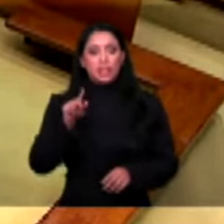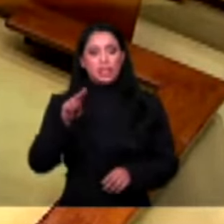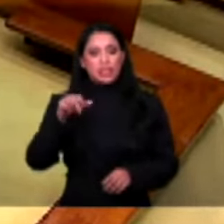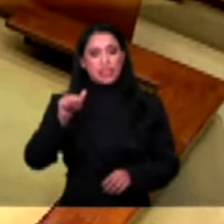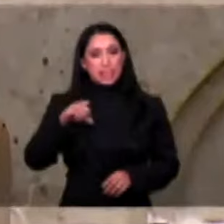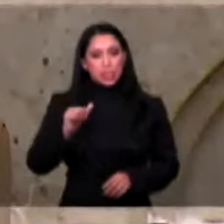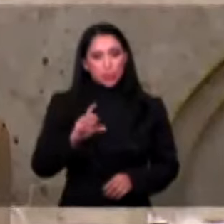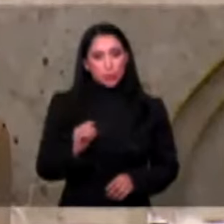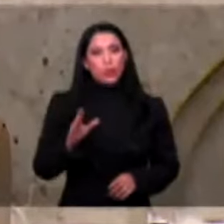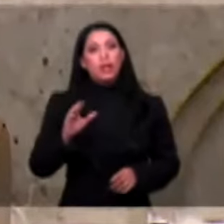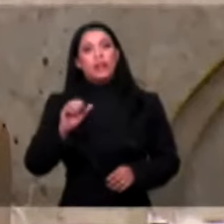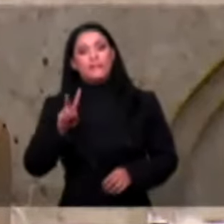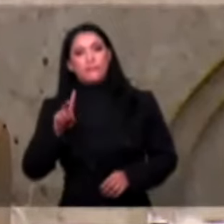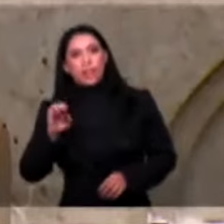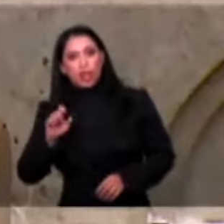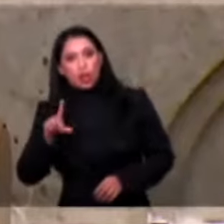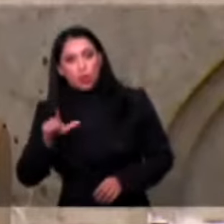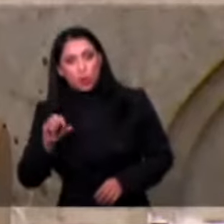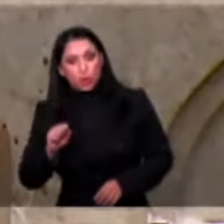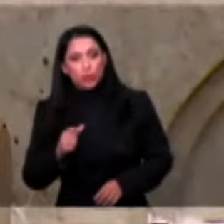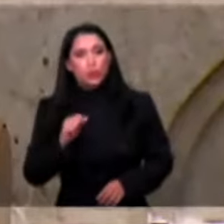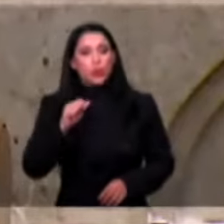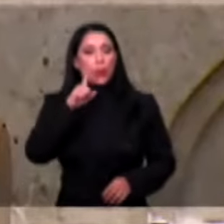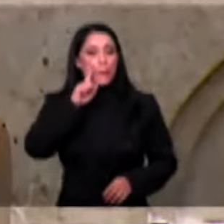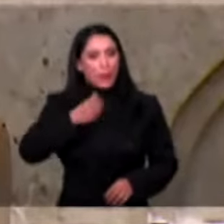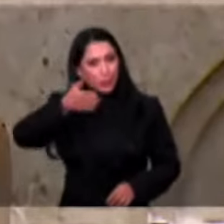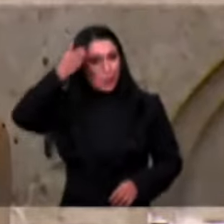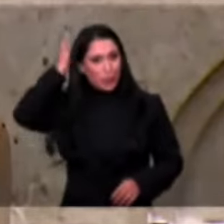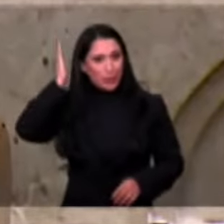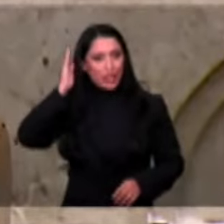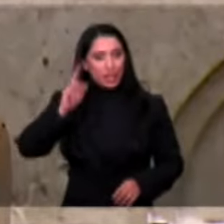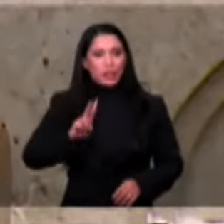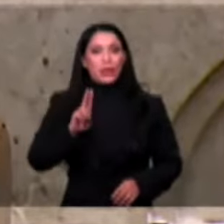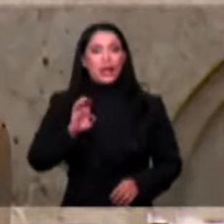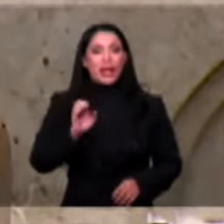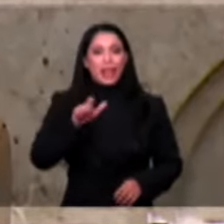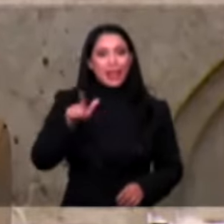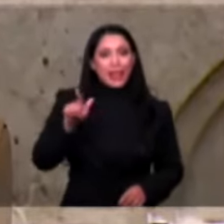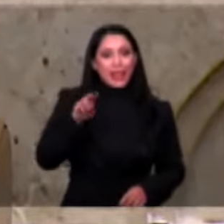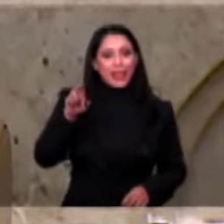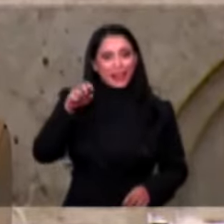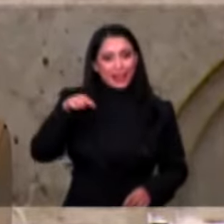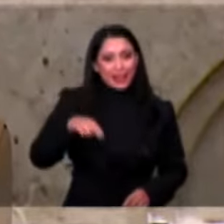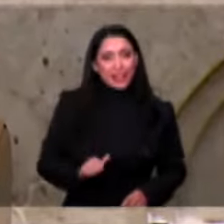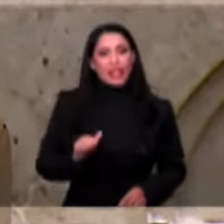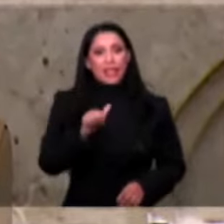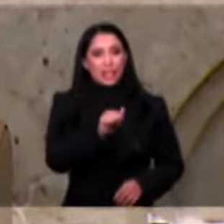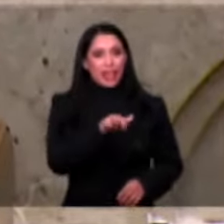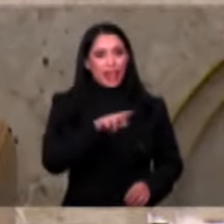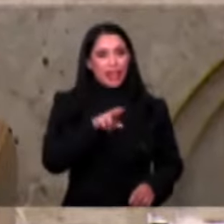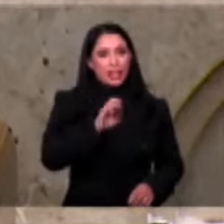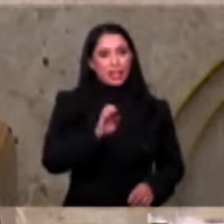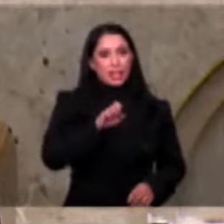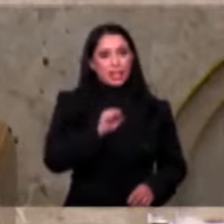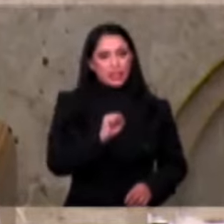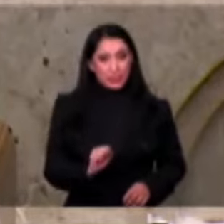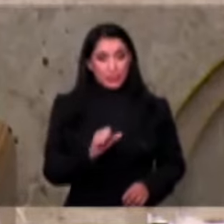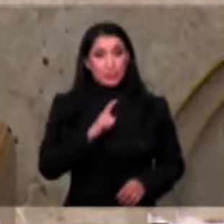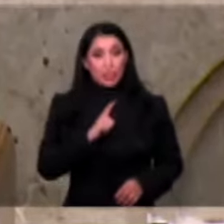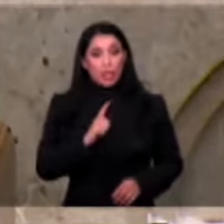Carlos Veloso, ministro Marco Aurélio, ministra Ellen Grace, ministro Aires Brito. Procurador-Geral